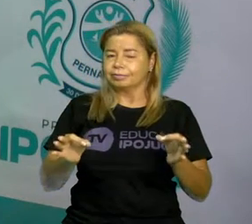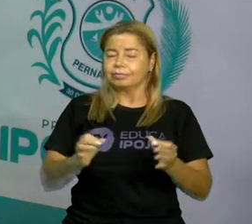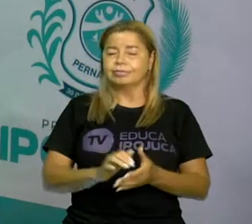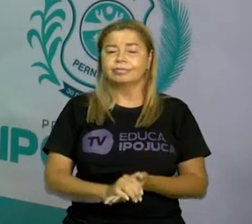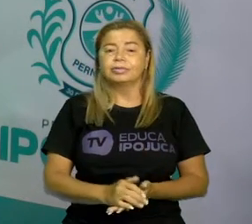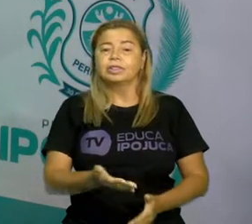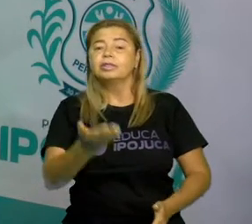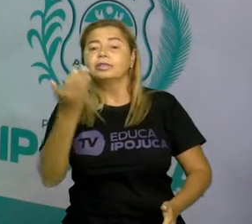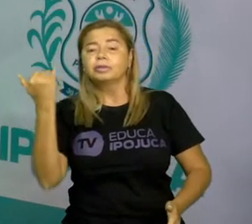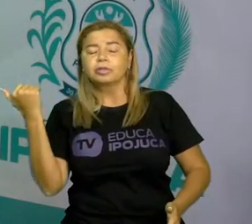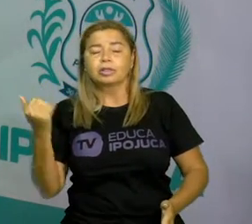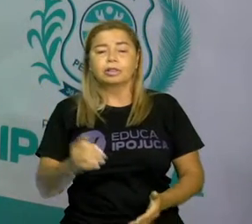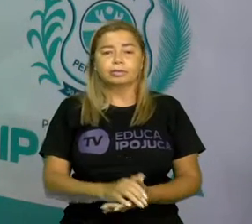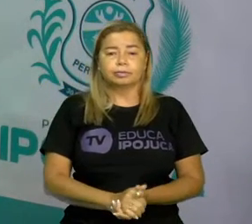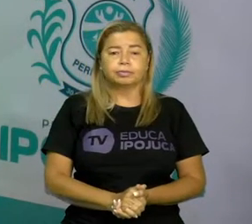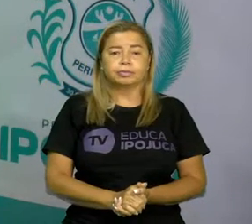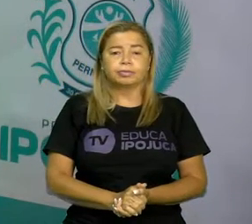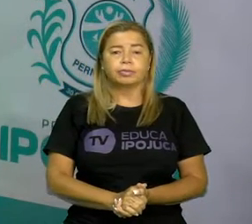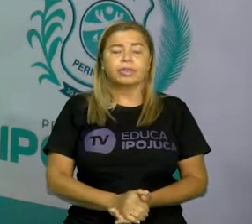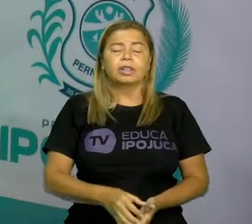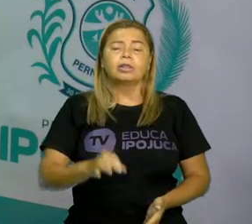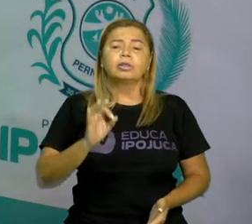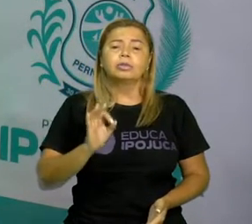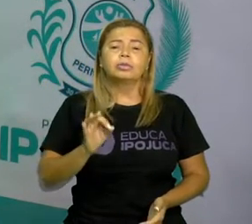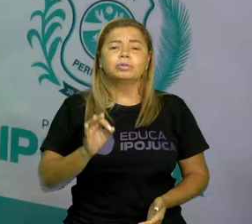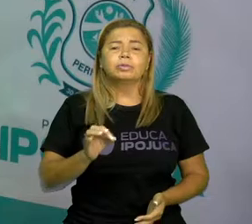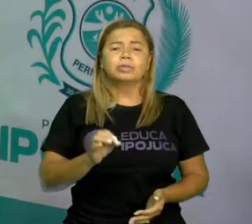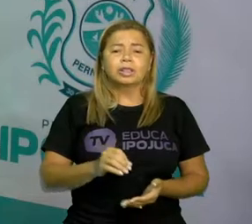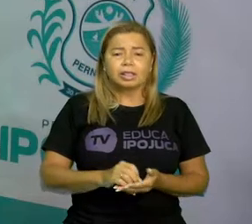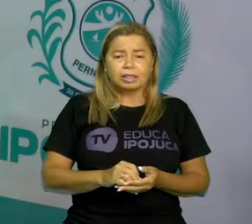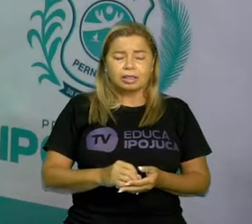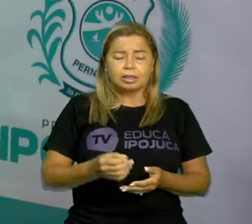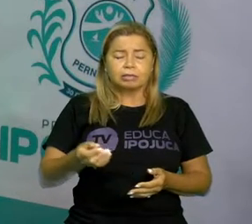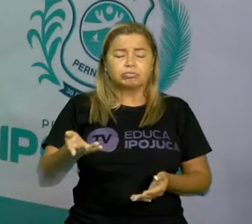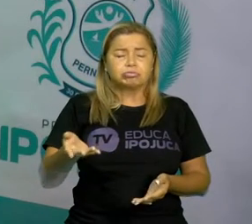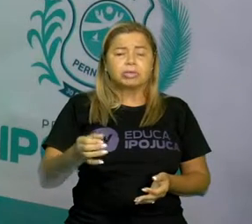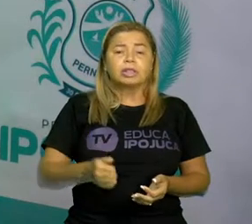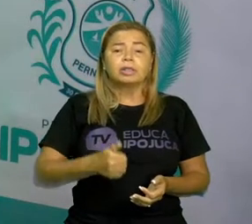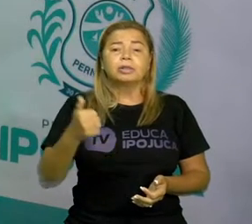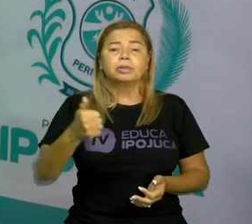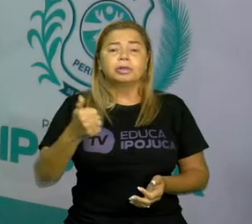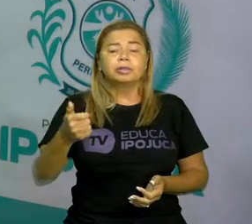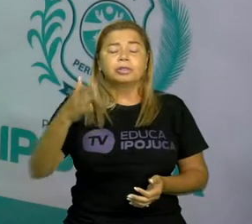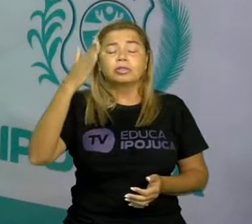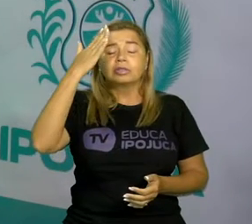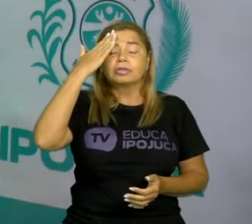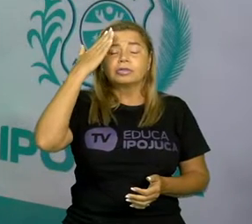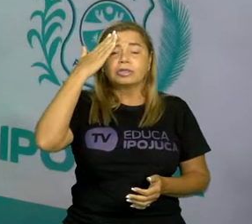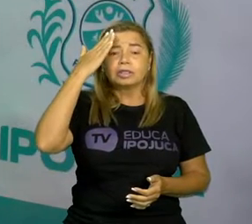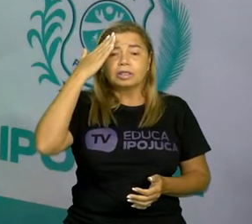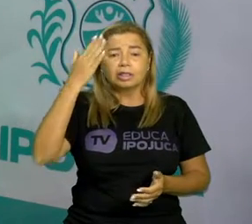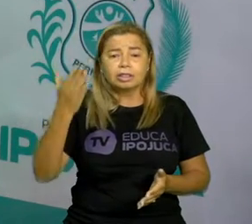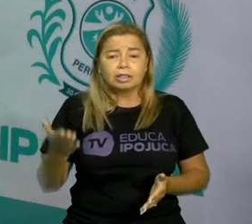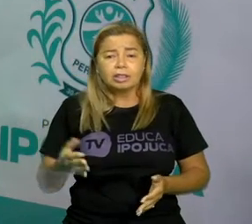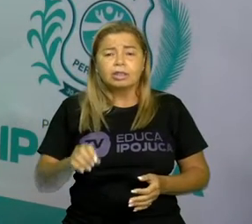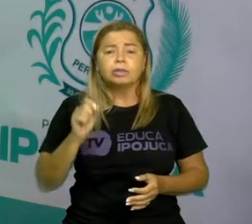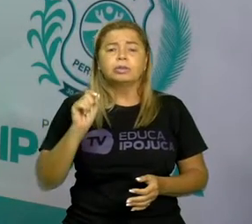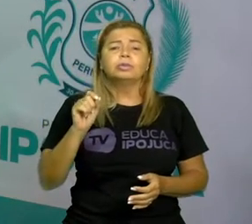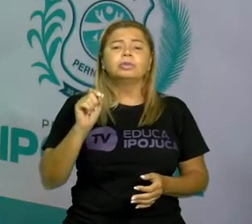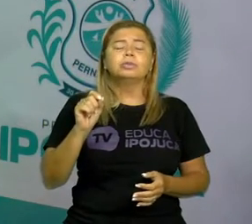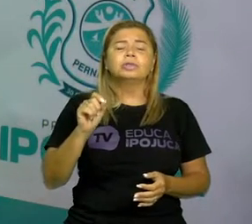Vamos lá. Primeiro vamos entender o que é sistema de numeração decimal. É um sistema